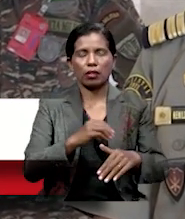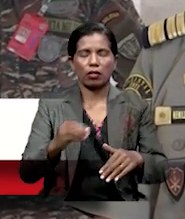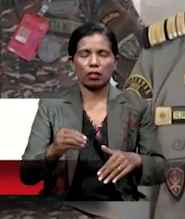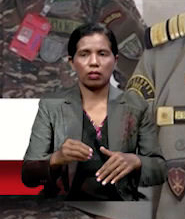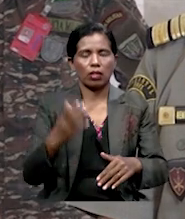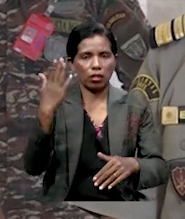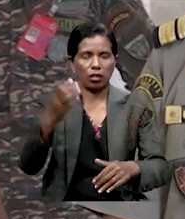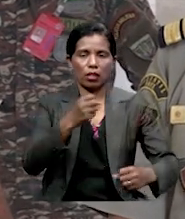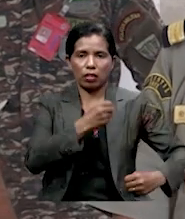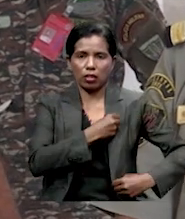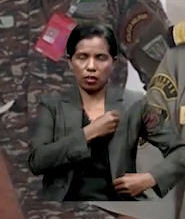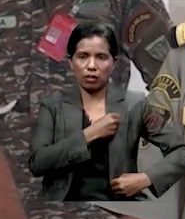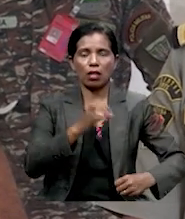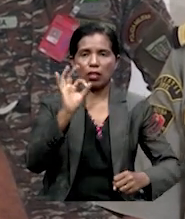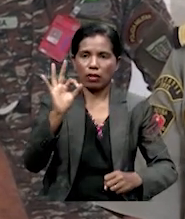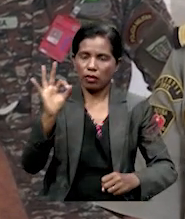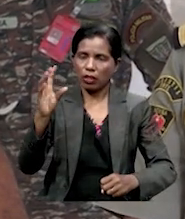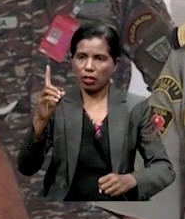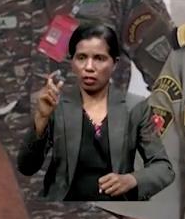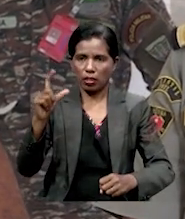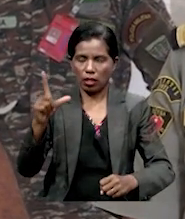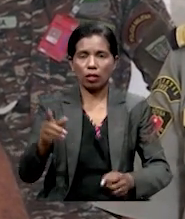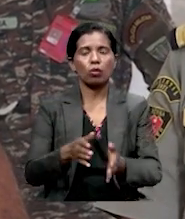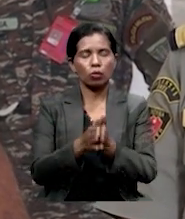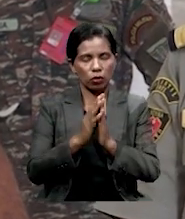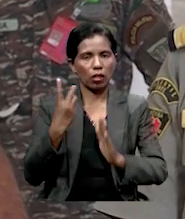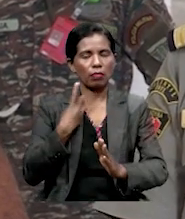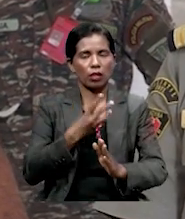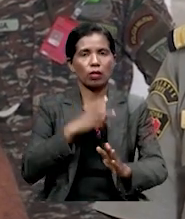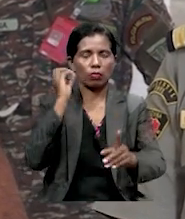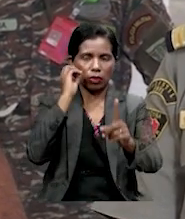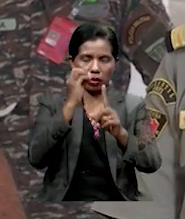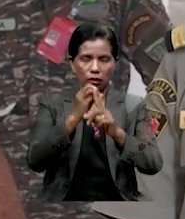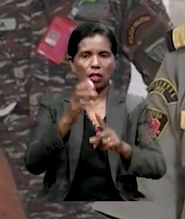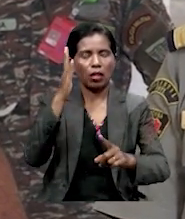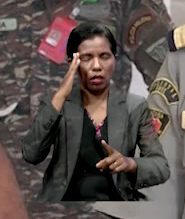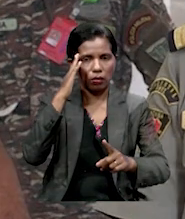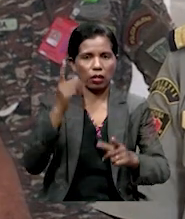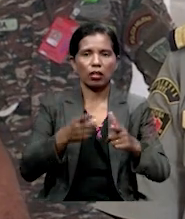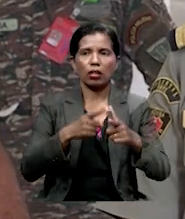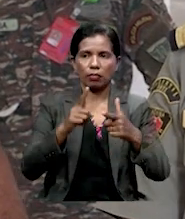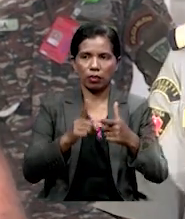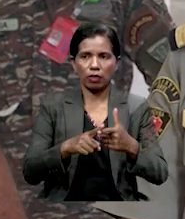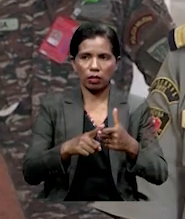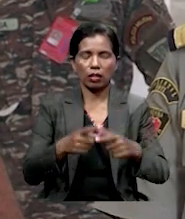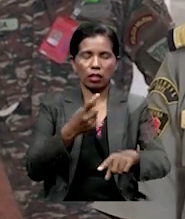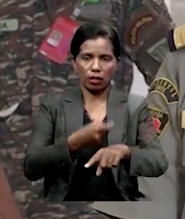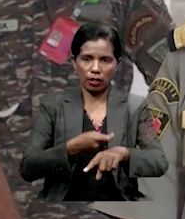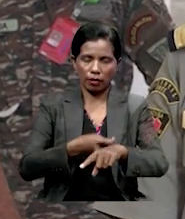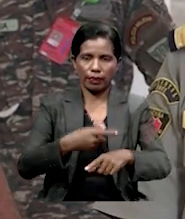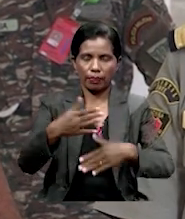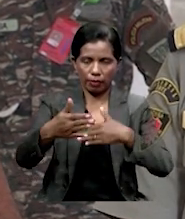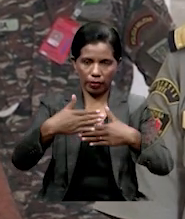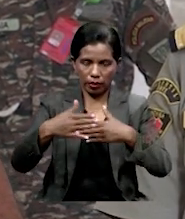o presidente usa a minha opinião para a minha anuí, para depois ir a tempo barato para